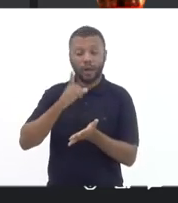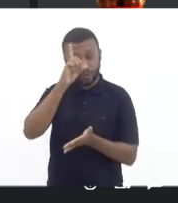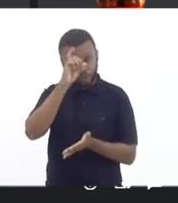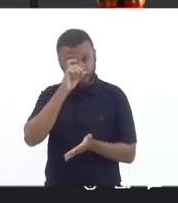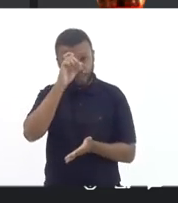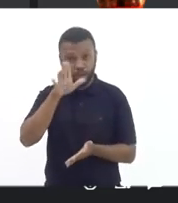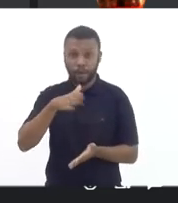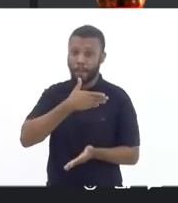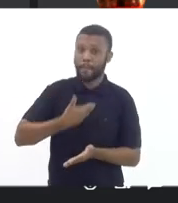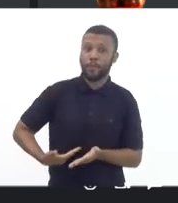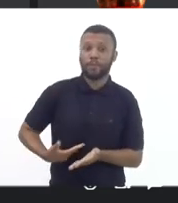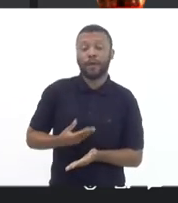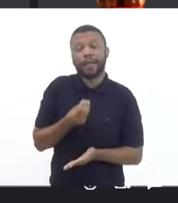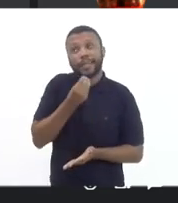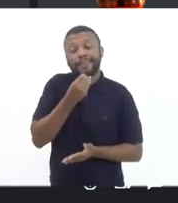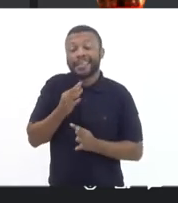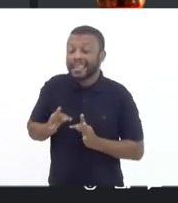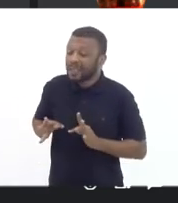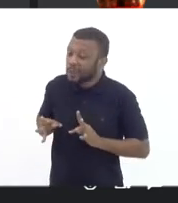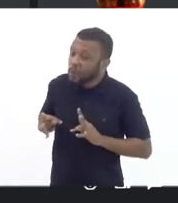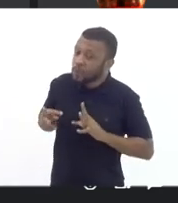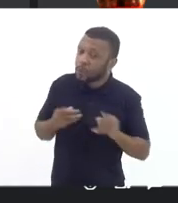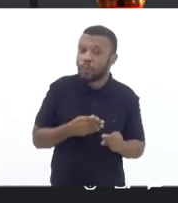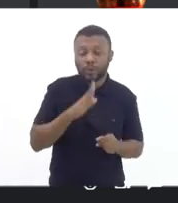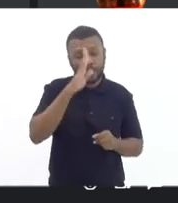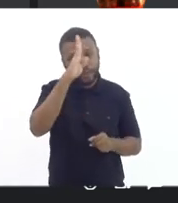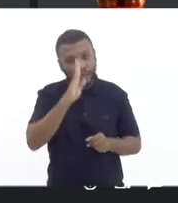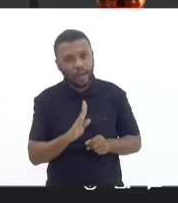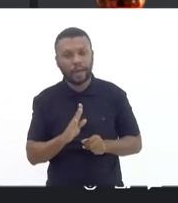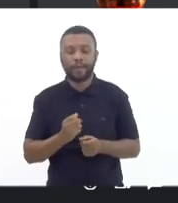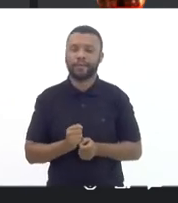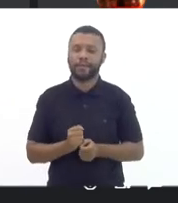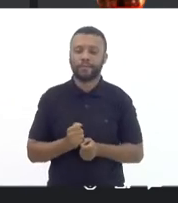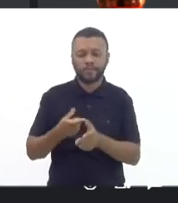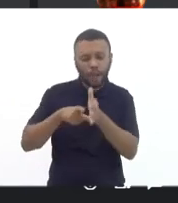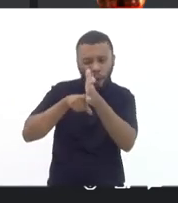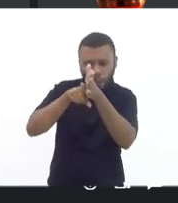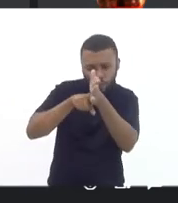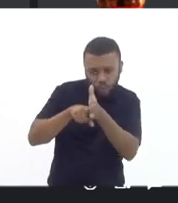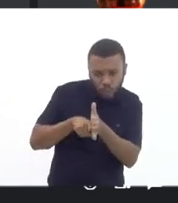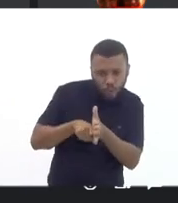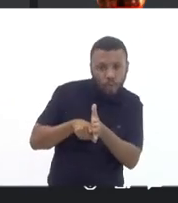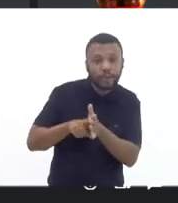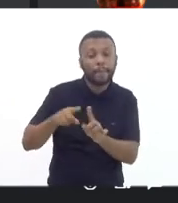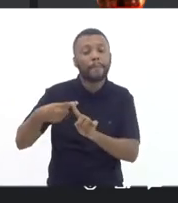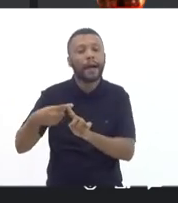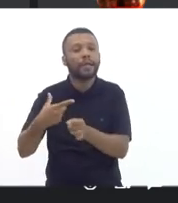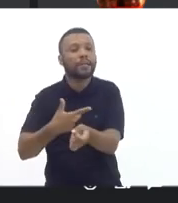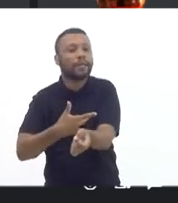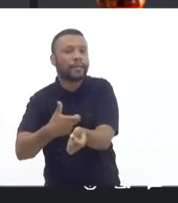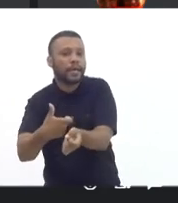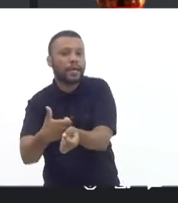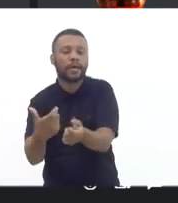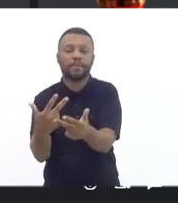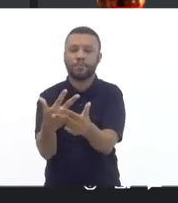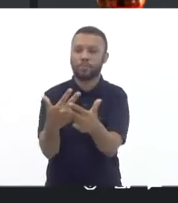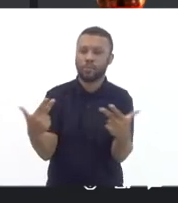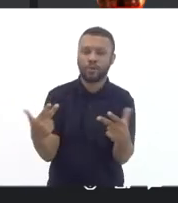deveria ser tudo de graça. Consulta, exames, tudo.